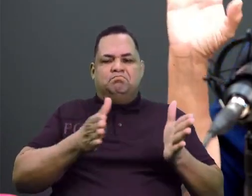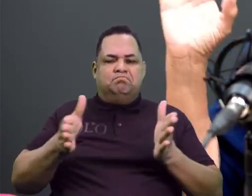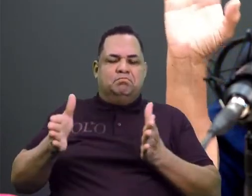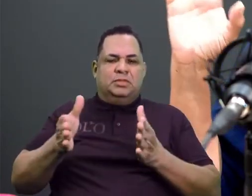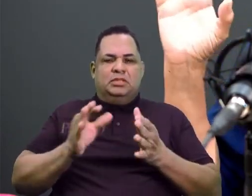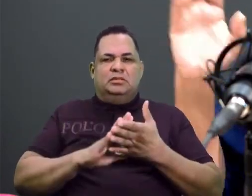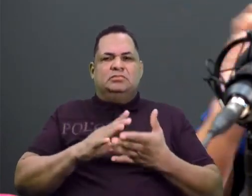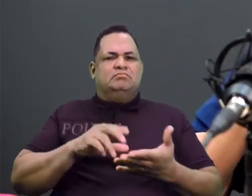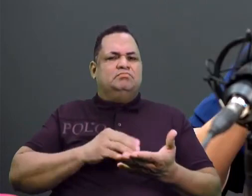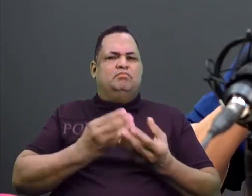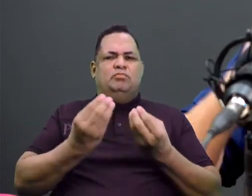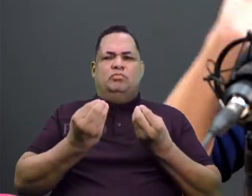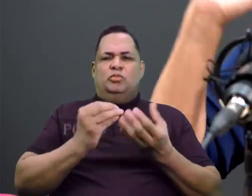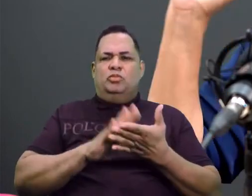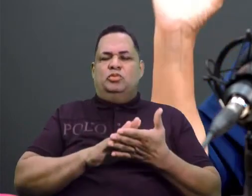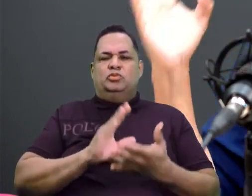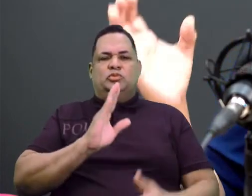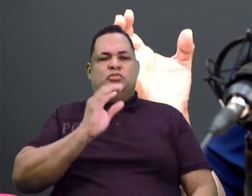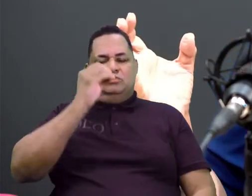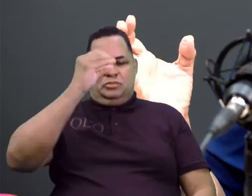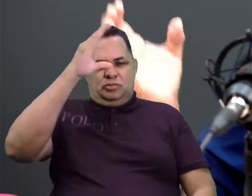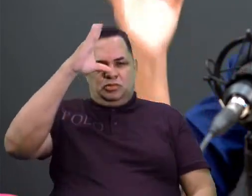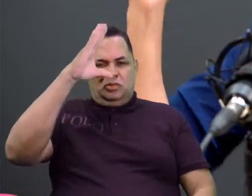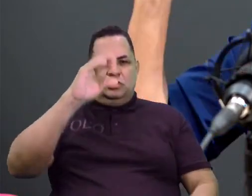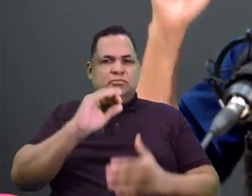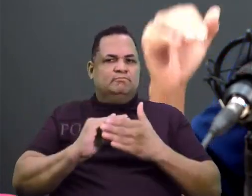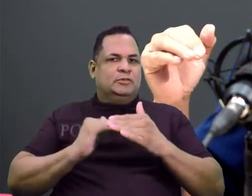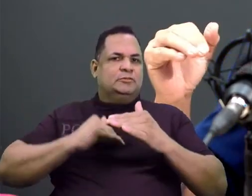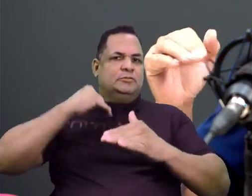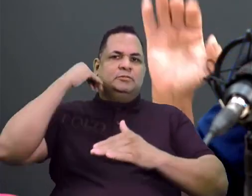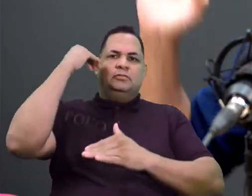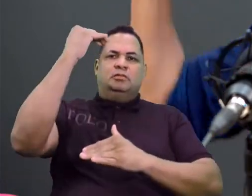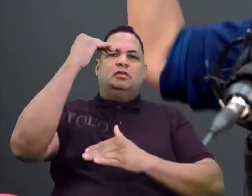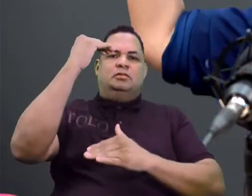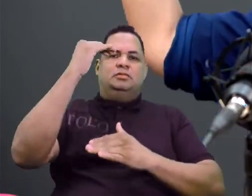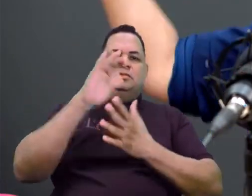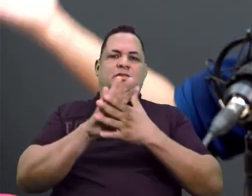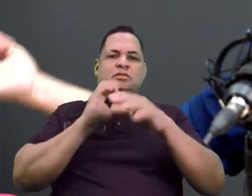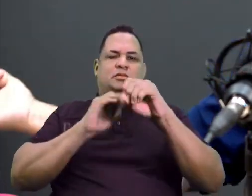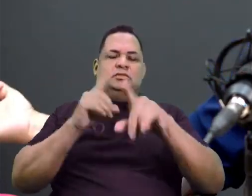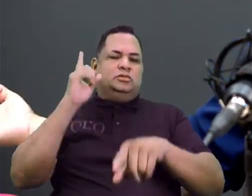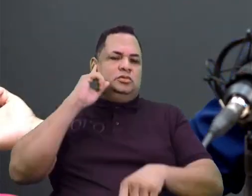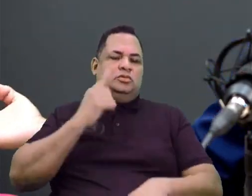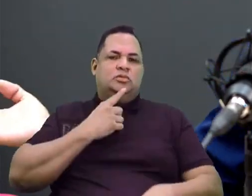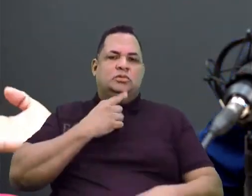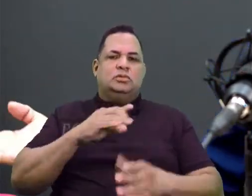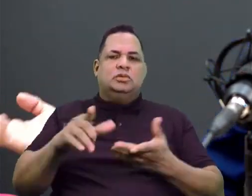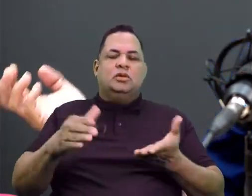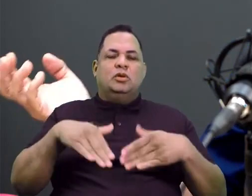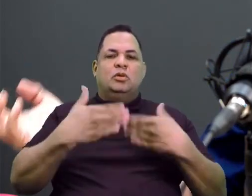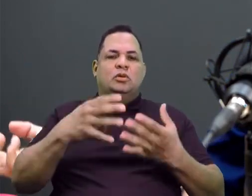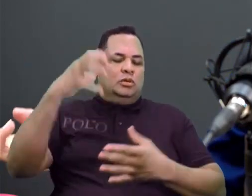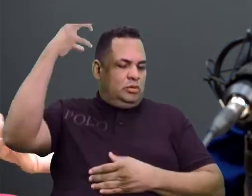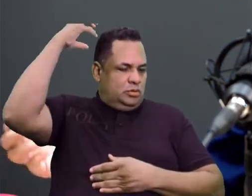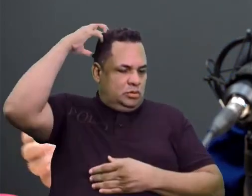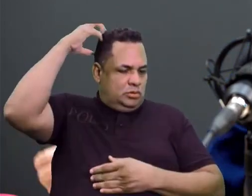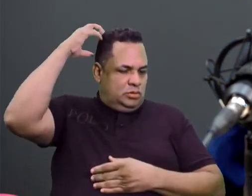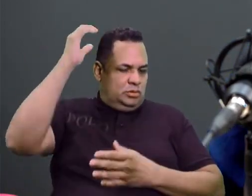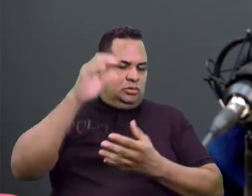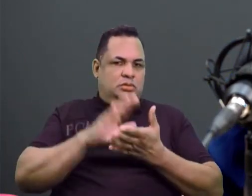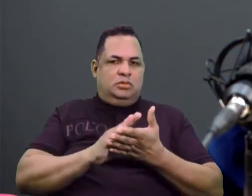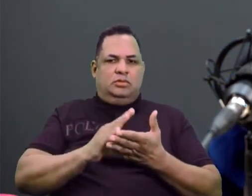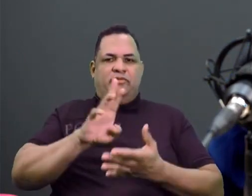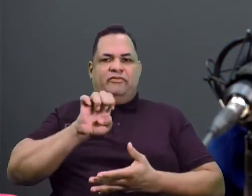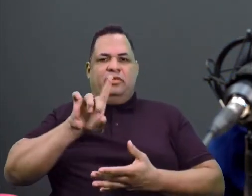muito conhecimento. Foi um ápice na educação de surdo de Rondônia. Por quê? a Aldelina como coordenadora, a